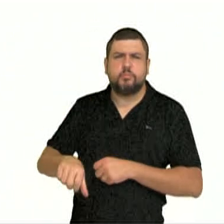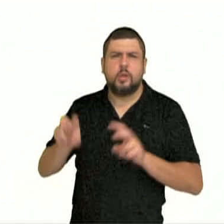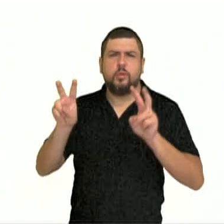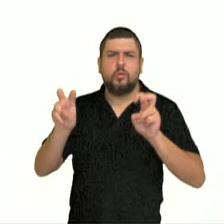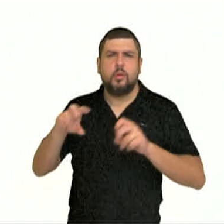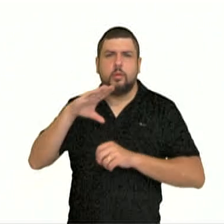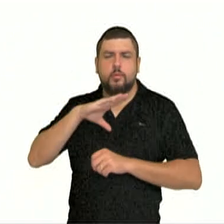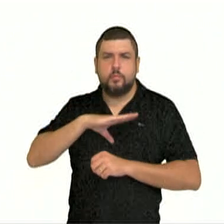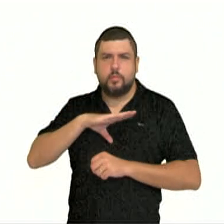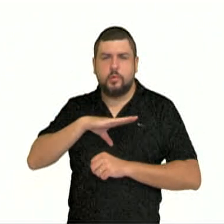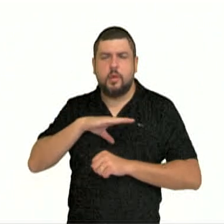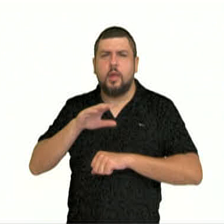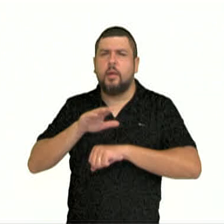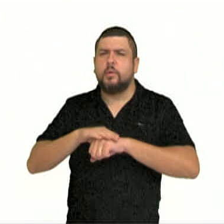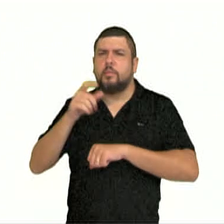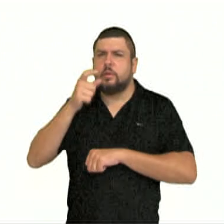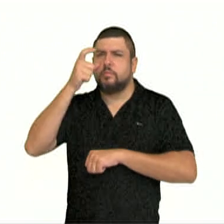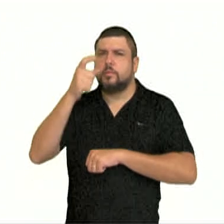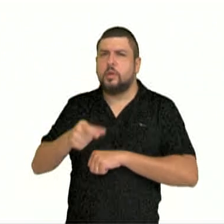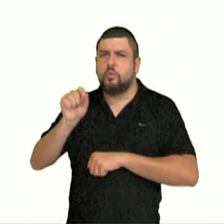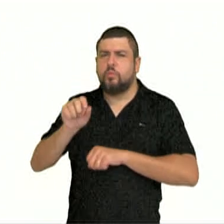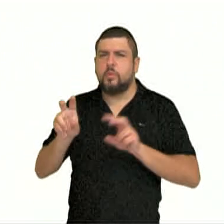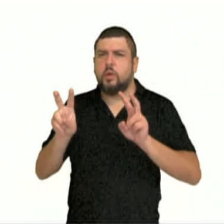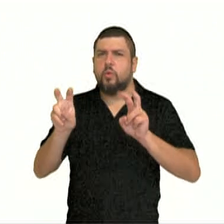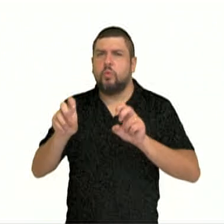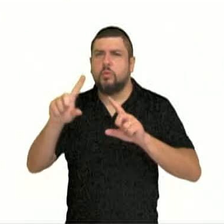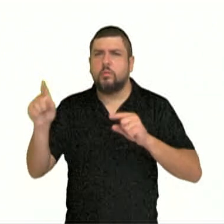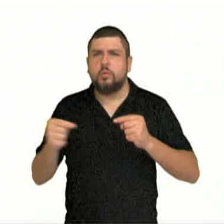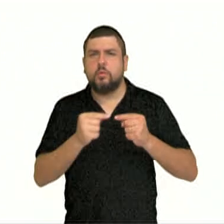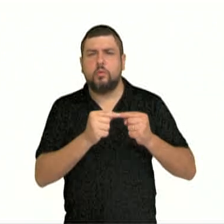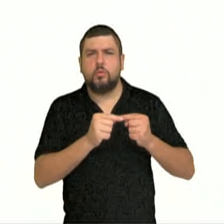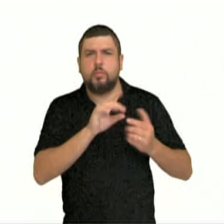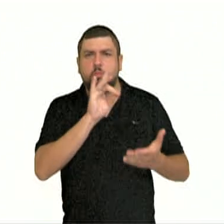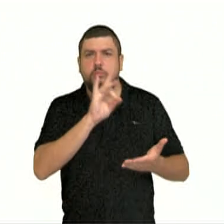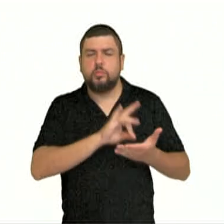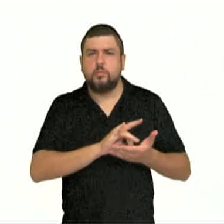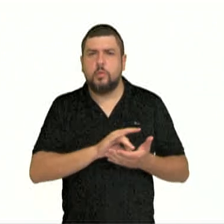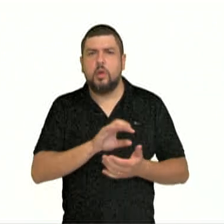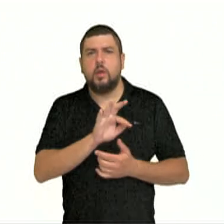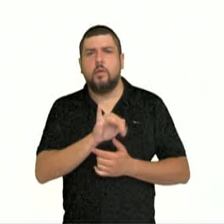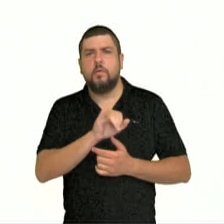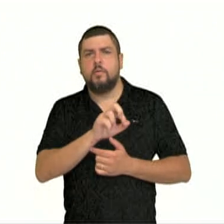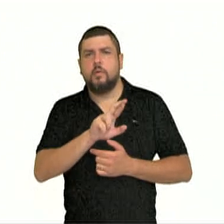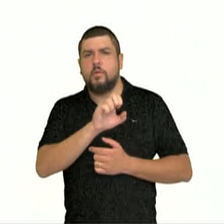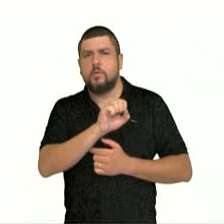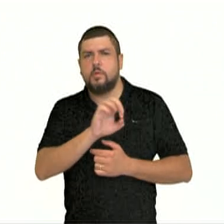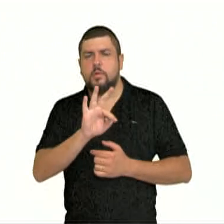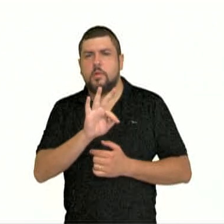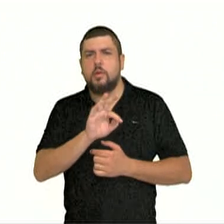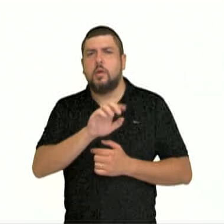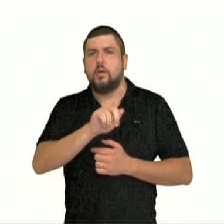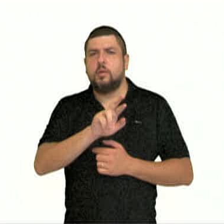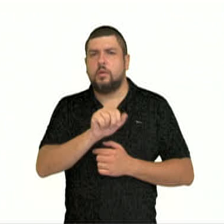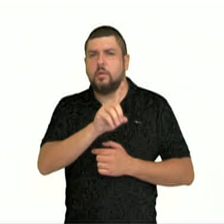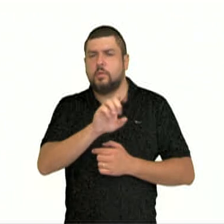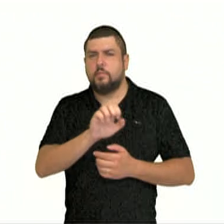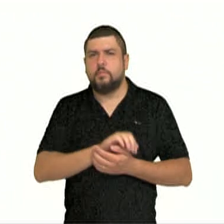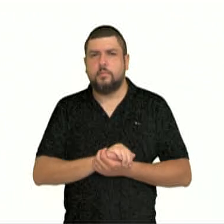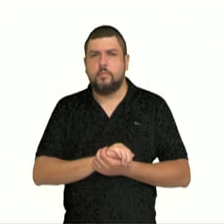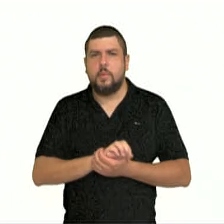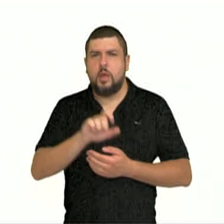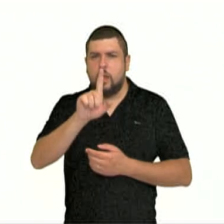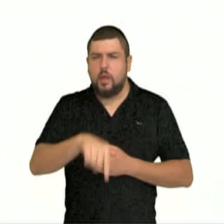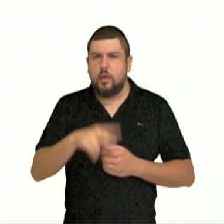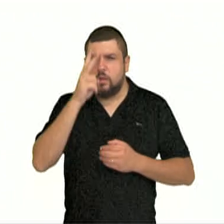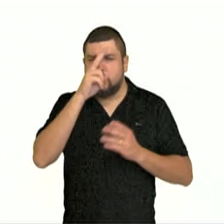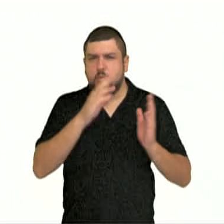seria mais interessante um que se aproximasse do original, The First Grader. O longa nos brinda com uma trama de